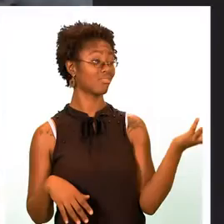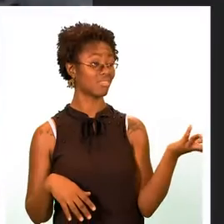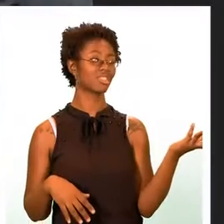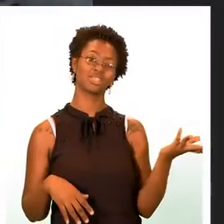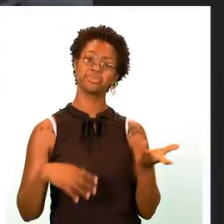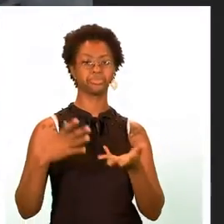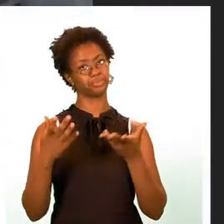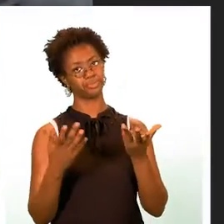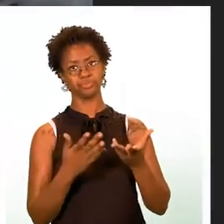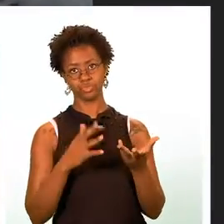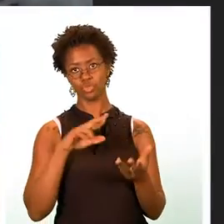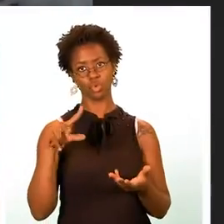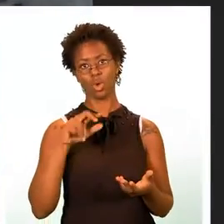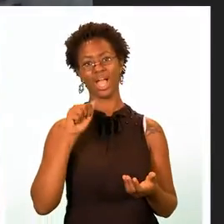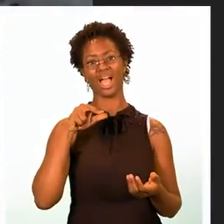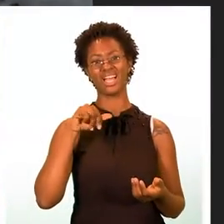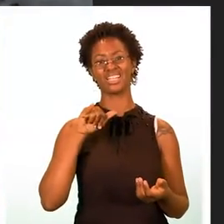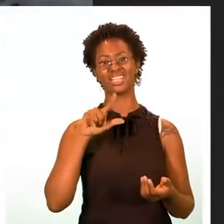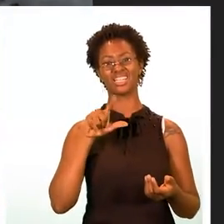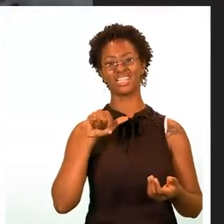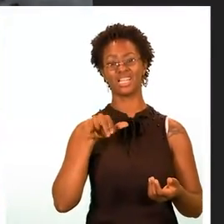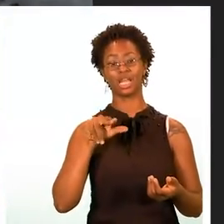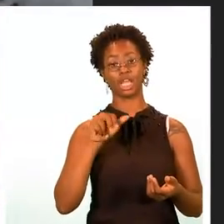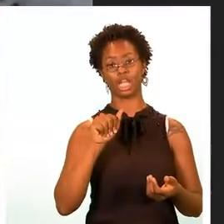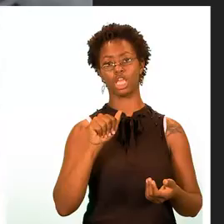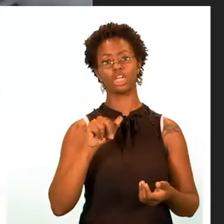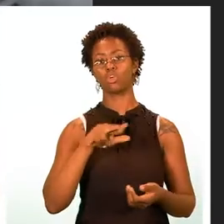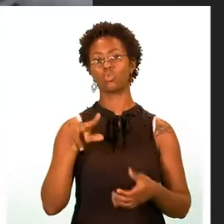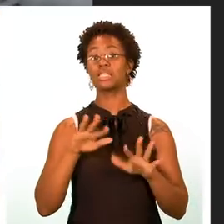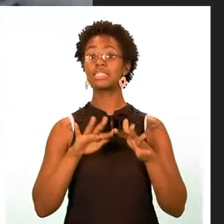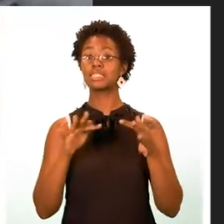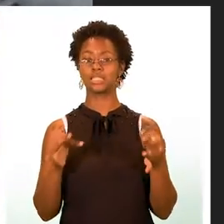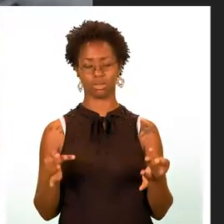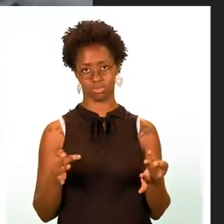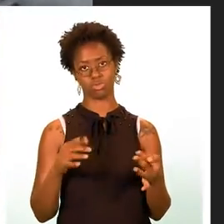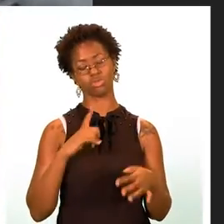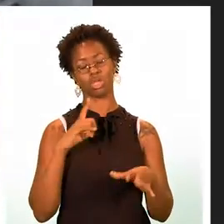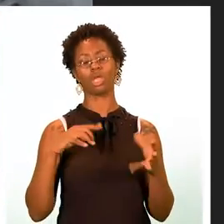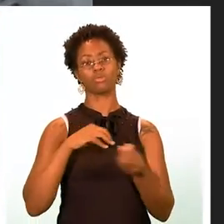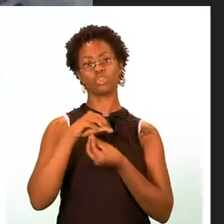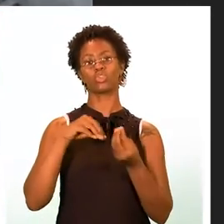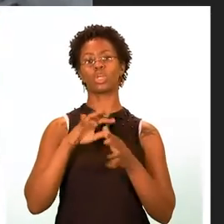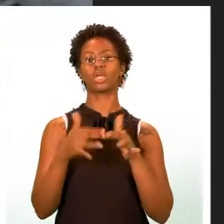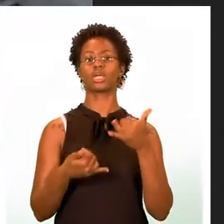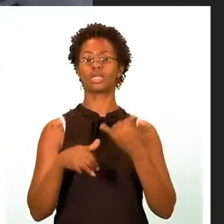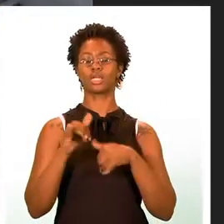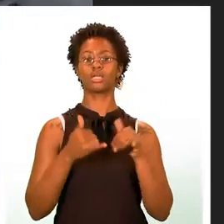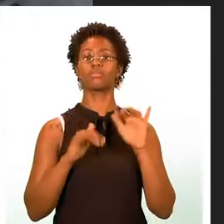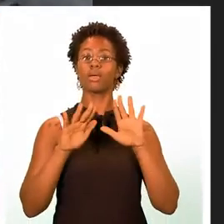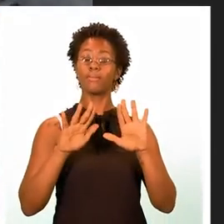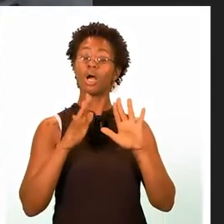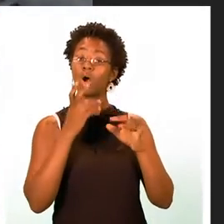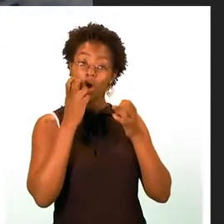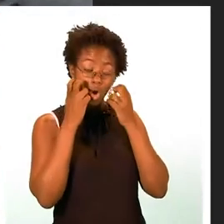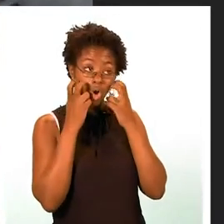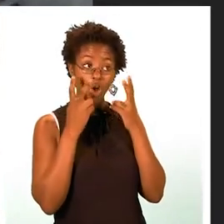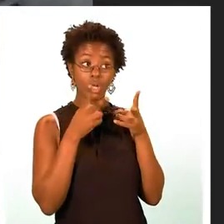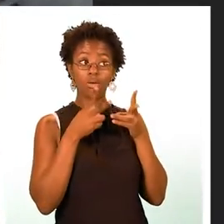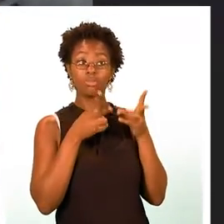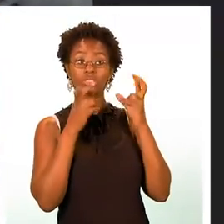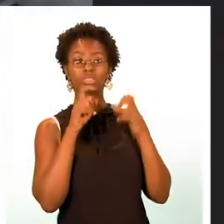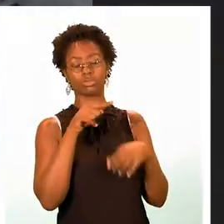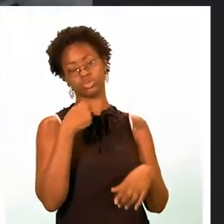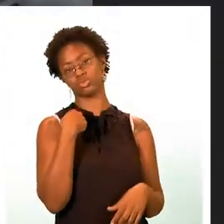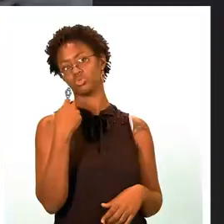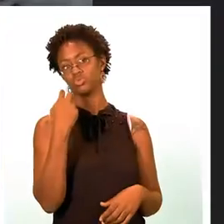É isso? É uma composição, né? Tem toda uma composição, não é tão simples assim. Mas olha